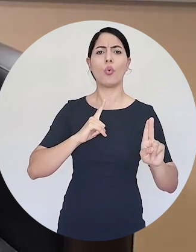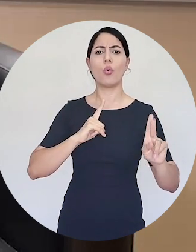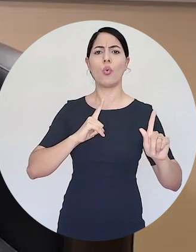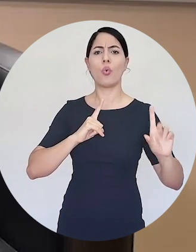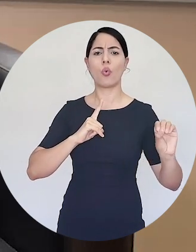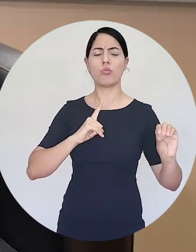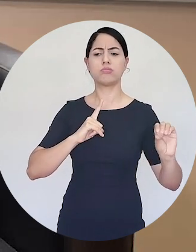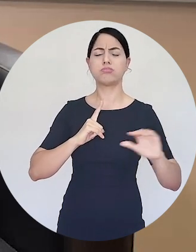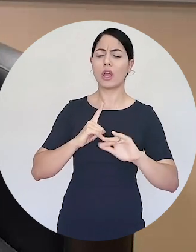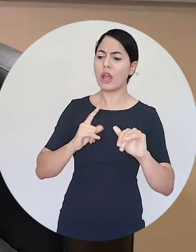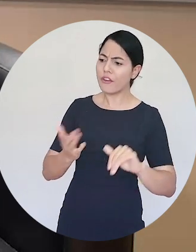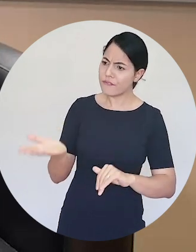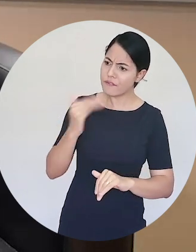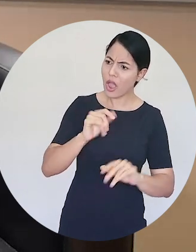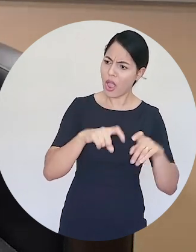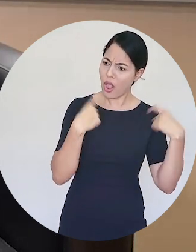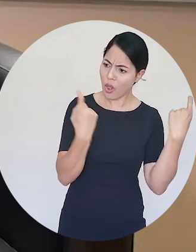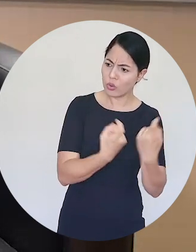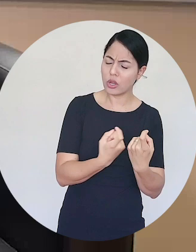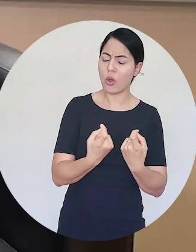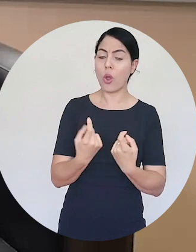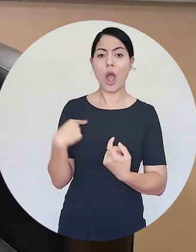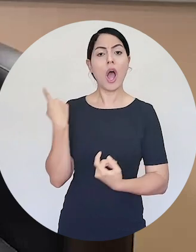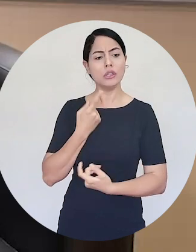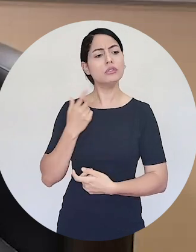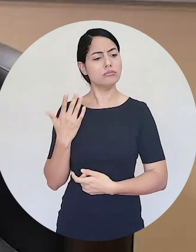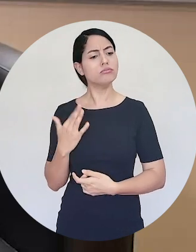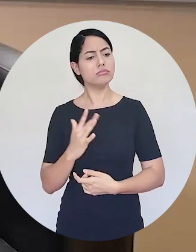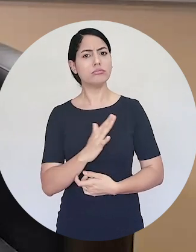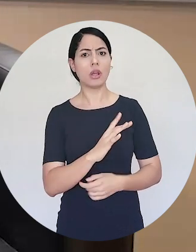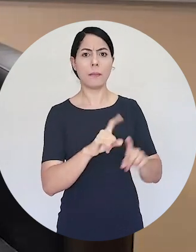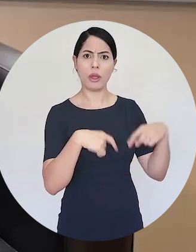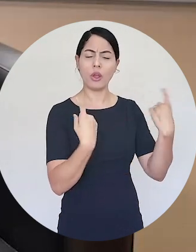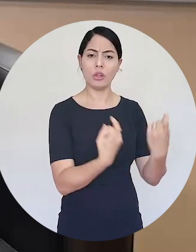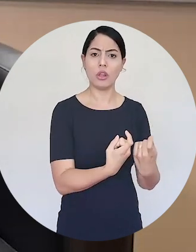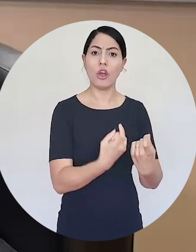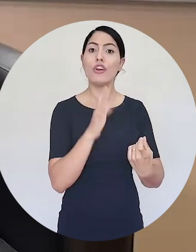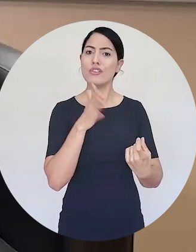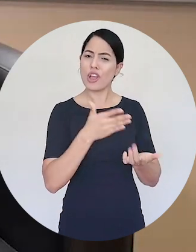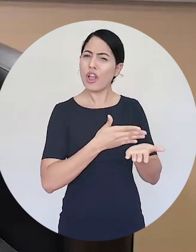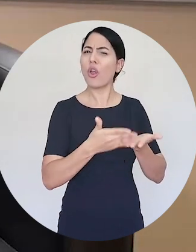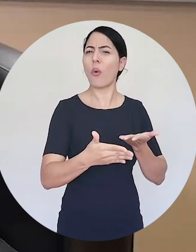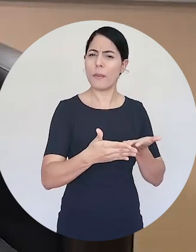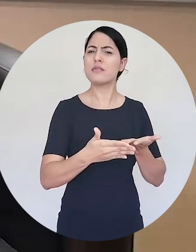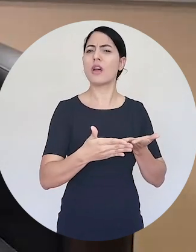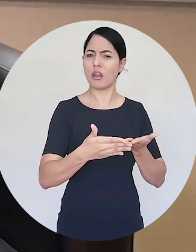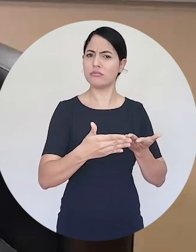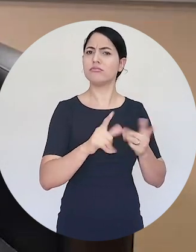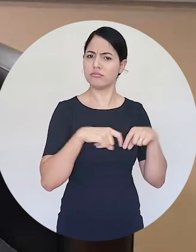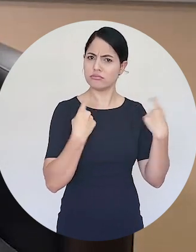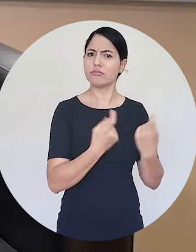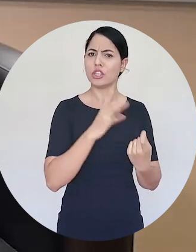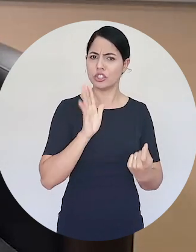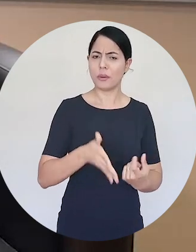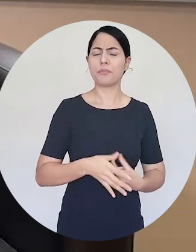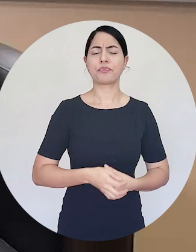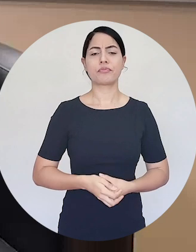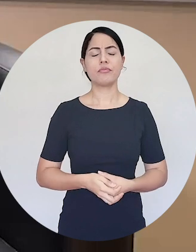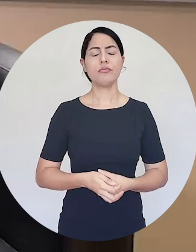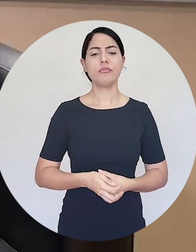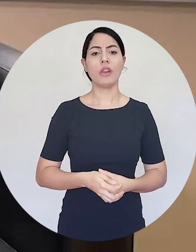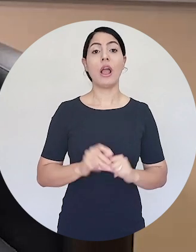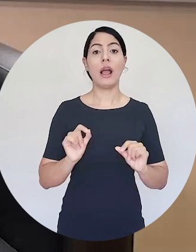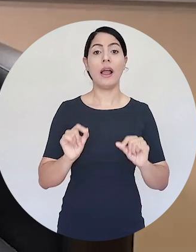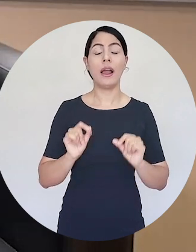Hugo. Quando estávamos nos acomodando para a reunião, já até fazendo considerações iniciais,